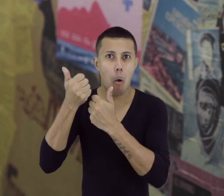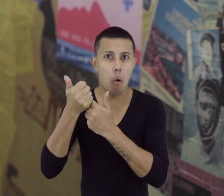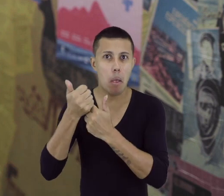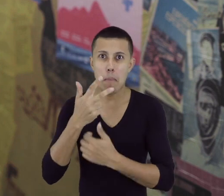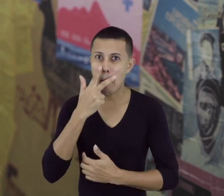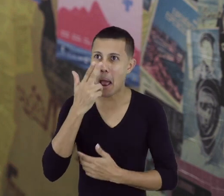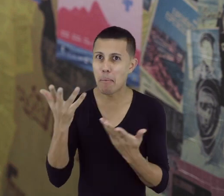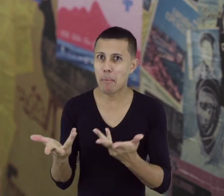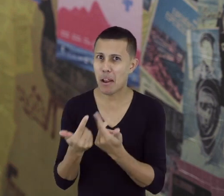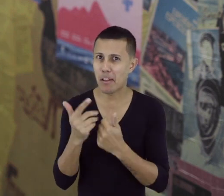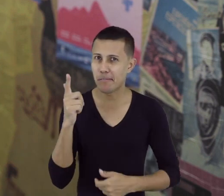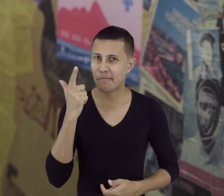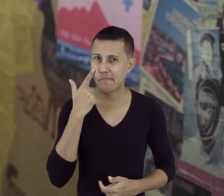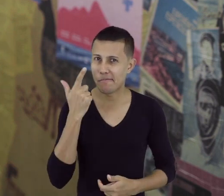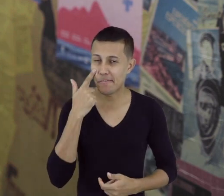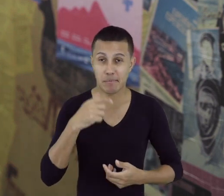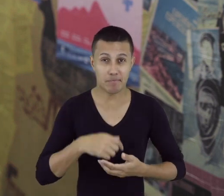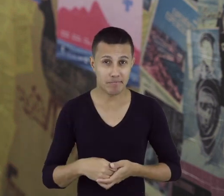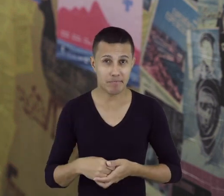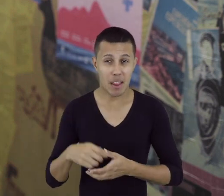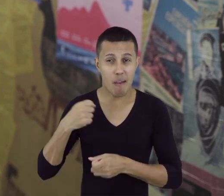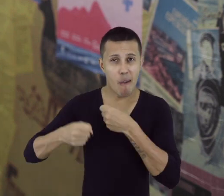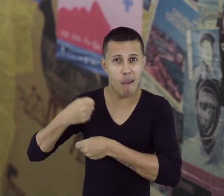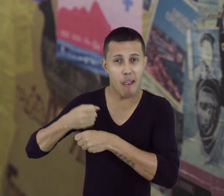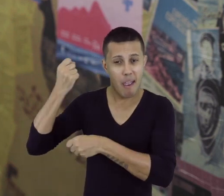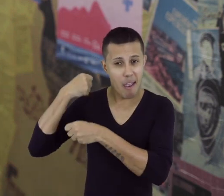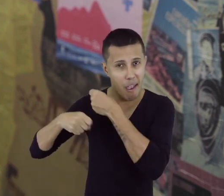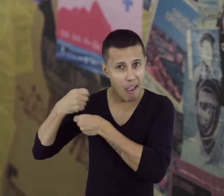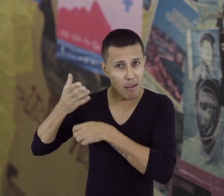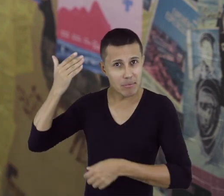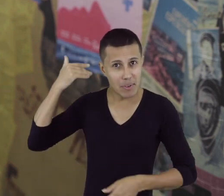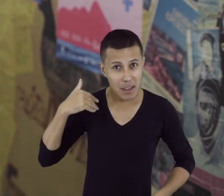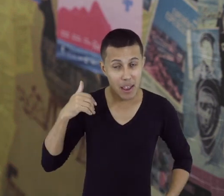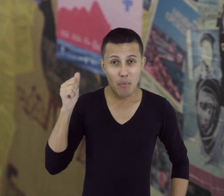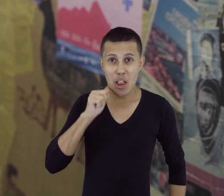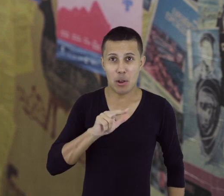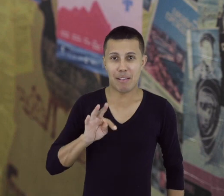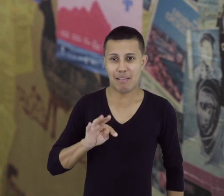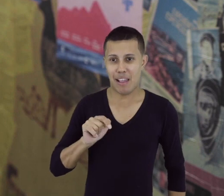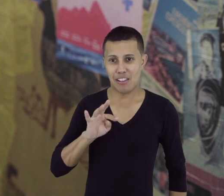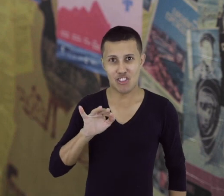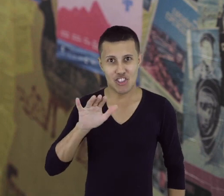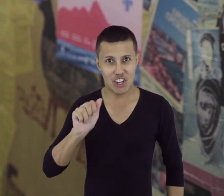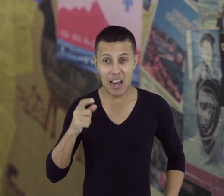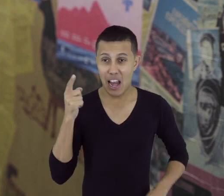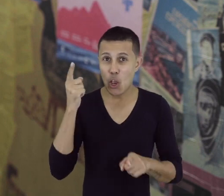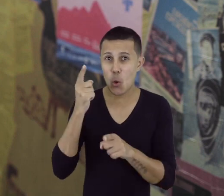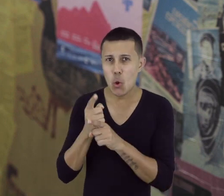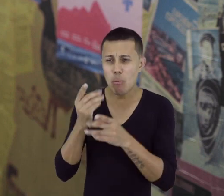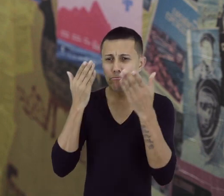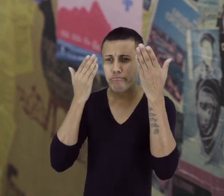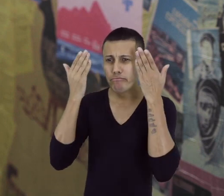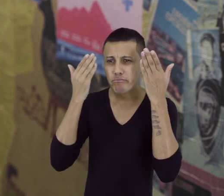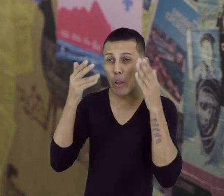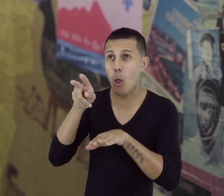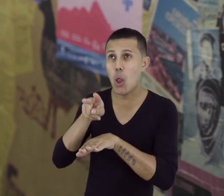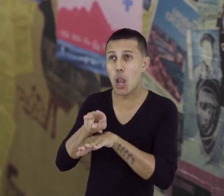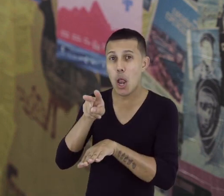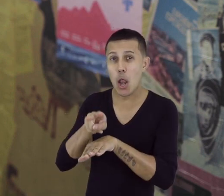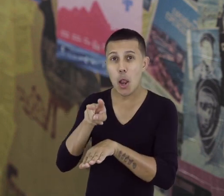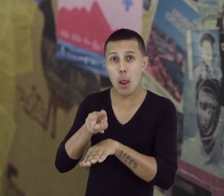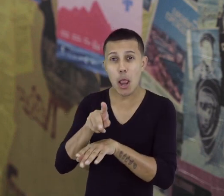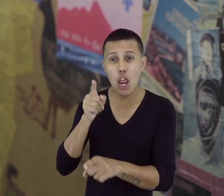quanto imprevisíveis. Quer ver? Há alguns anos, a Tatiana Pimenta encontrou na psicoterapia a saída para uma depressão. E